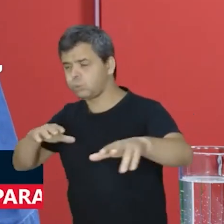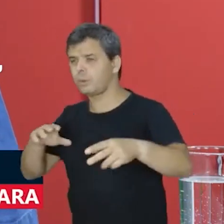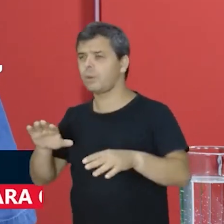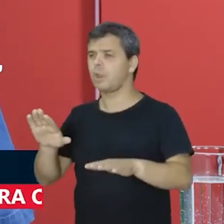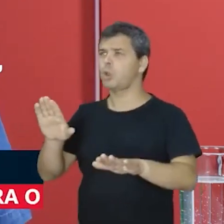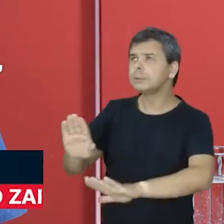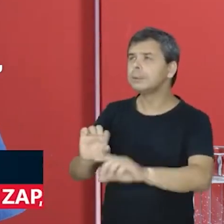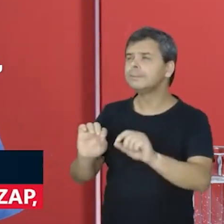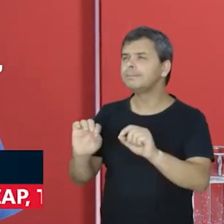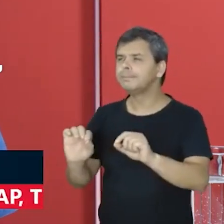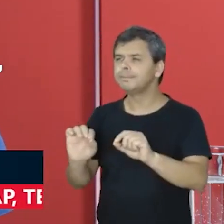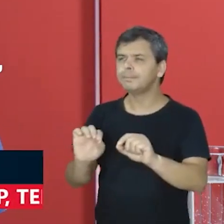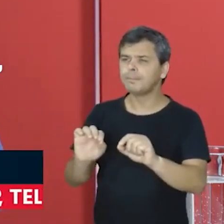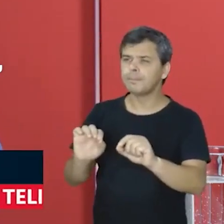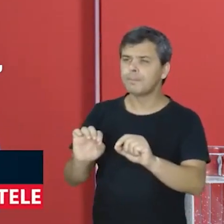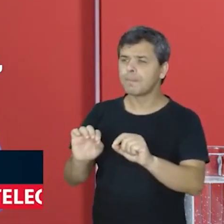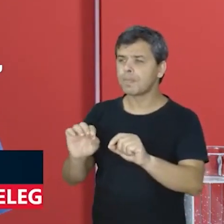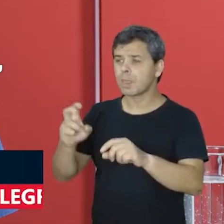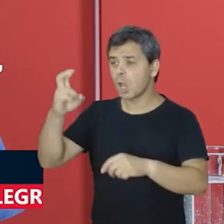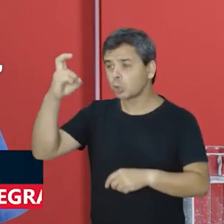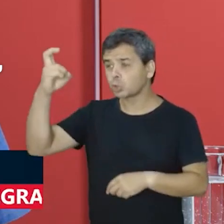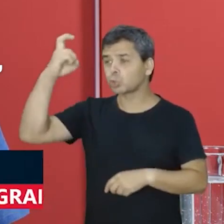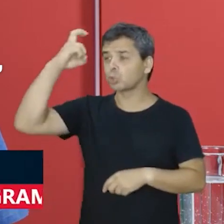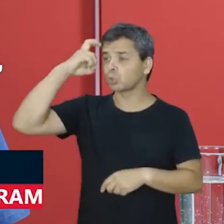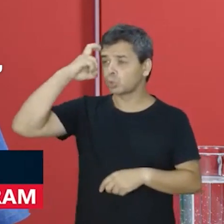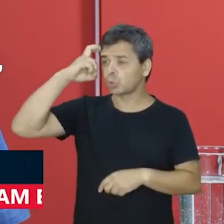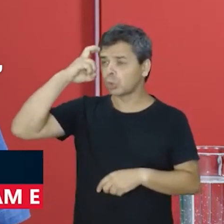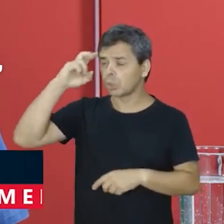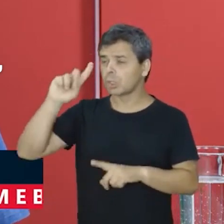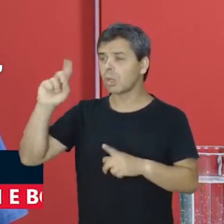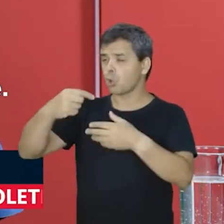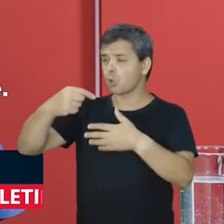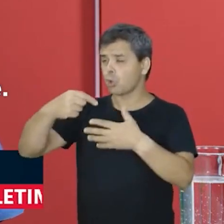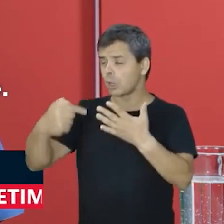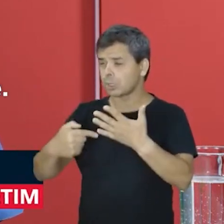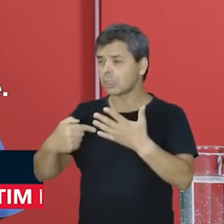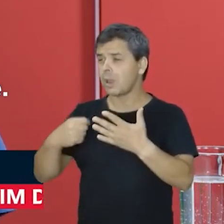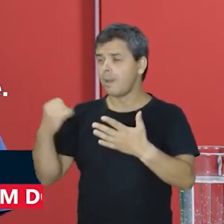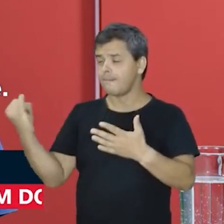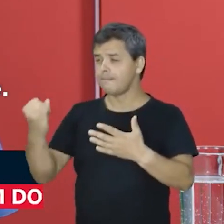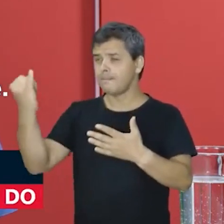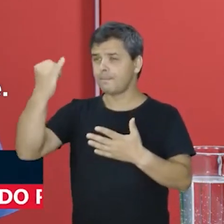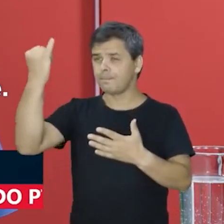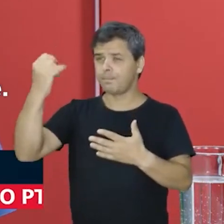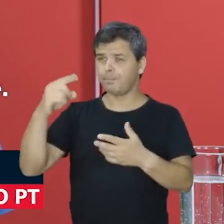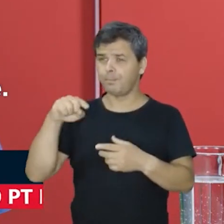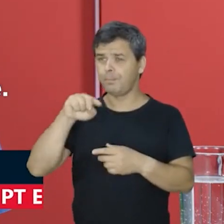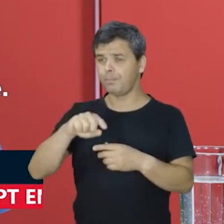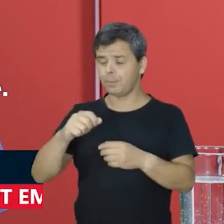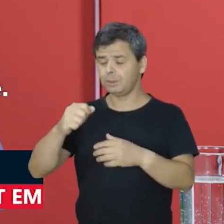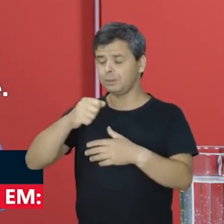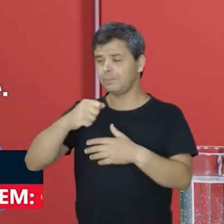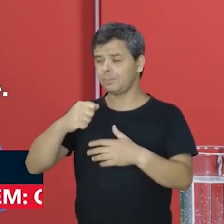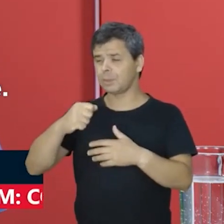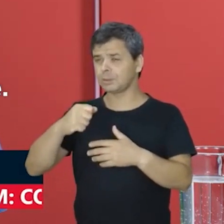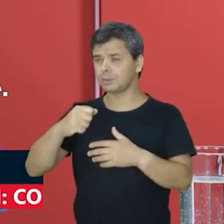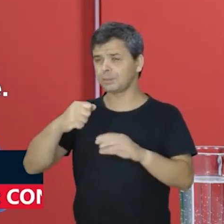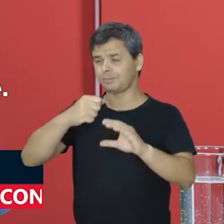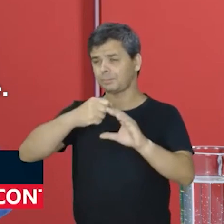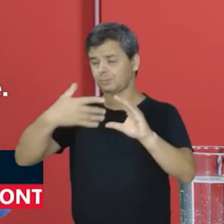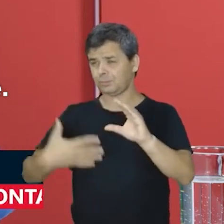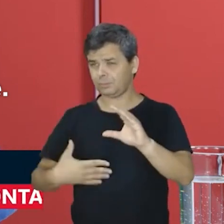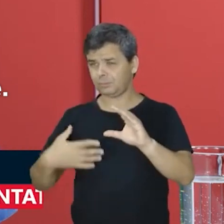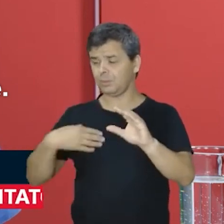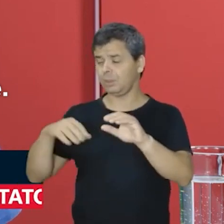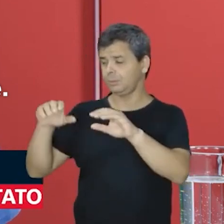estradas, cuidar também da cultura também, que é outro elemento importante. Enfim, nesse aspecto